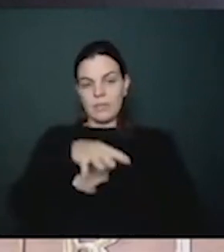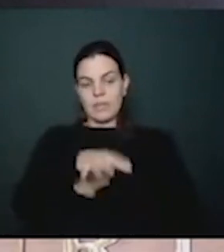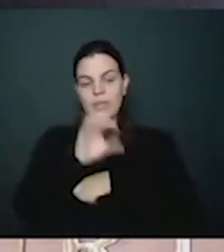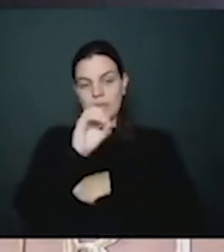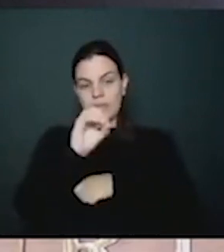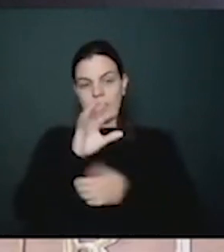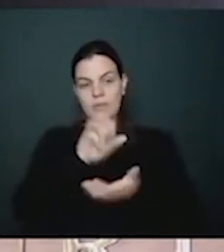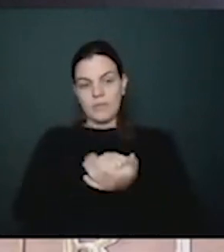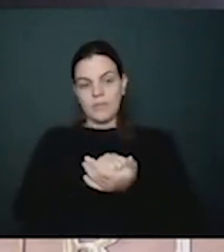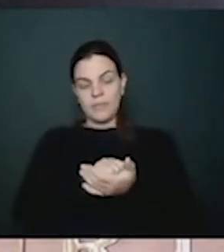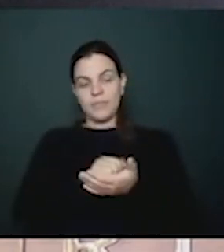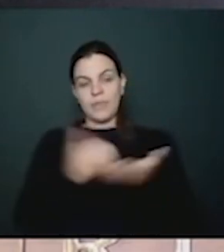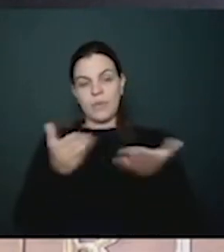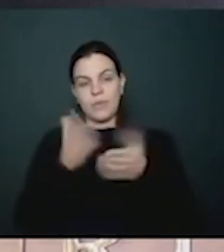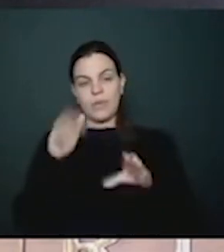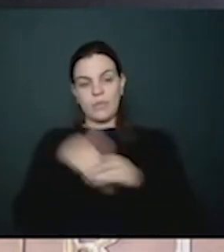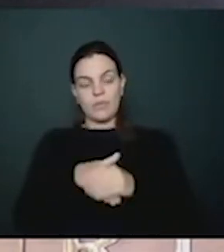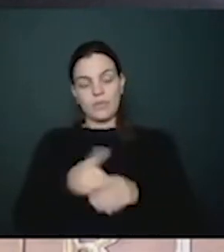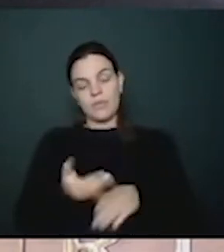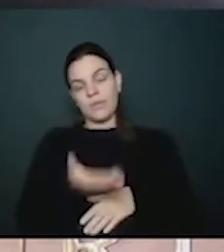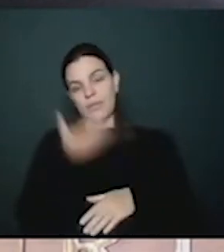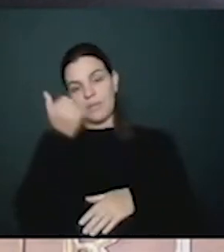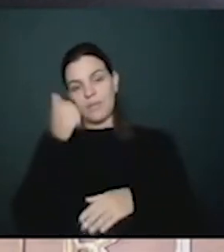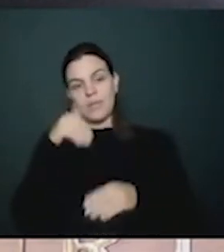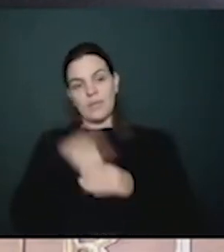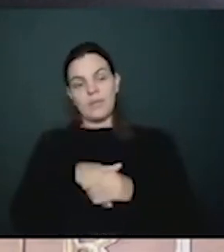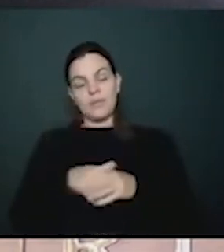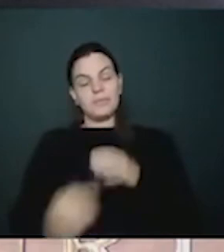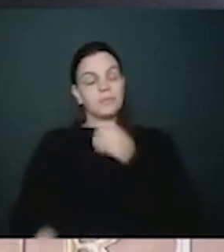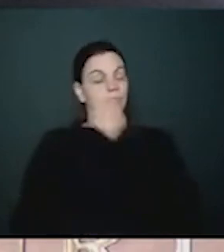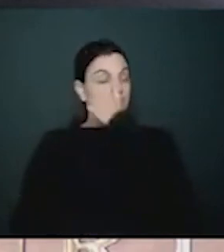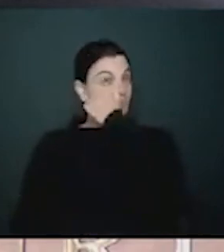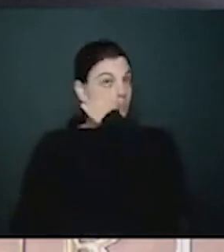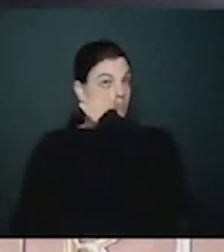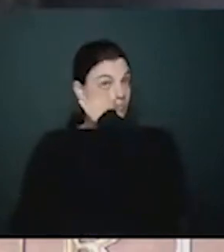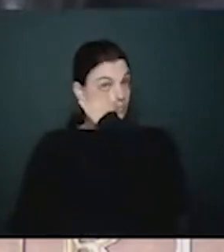à votação. Vereadores e vereadoras no painel, votando.